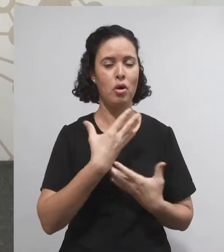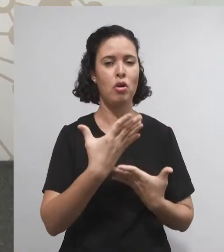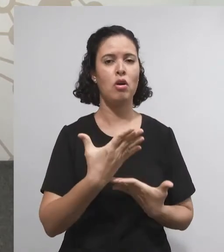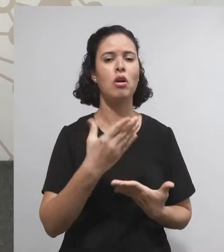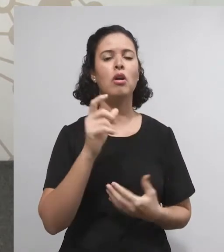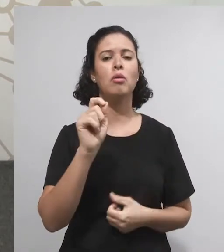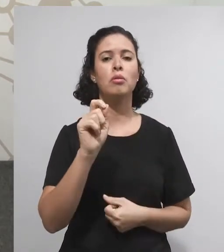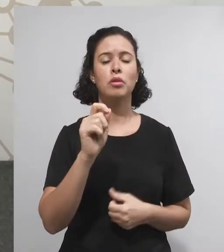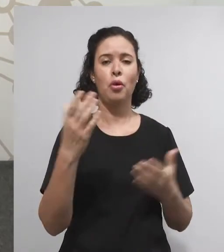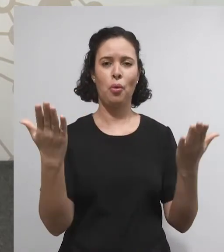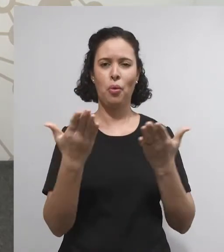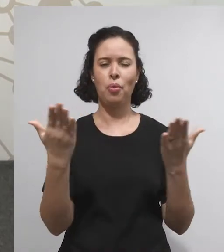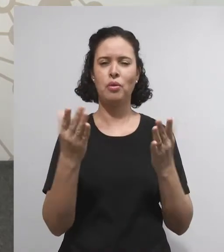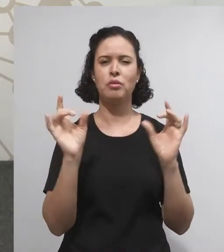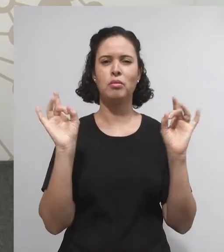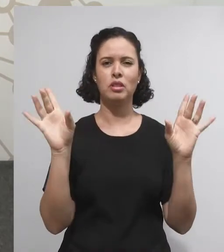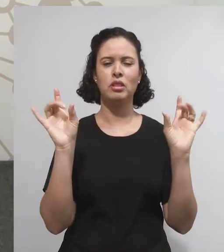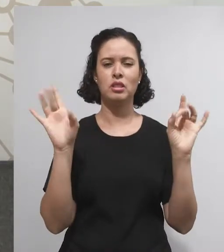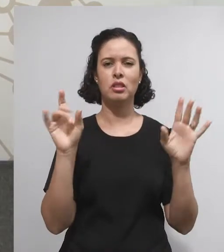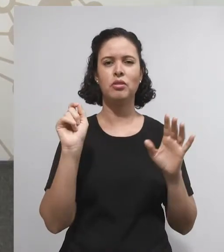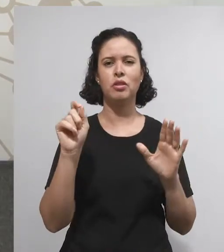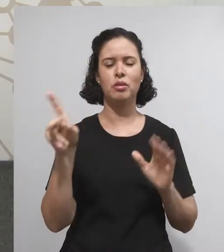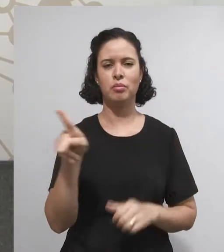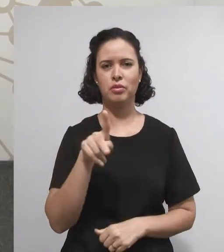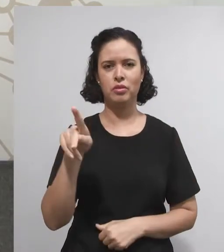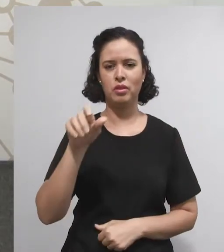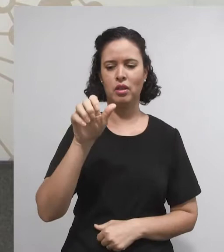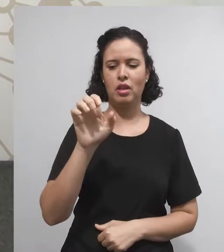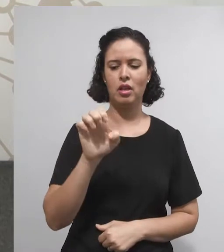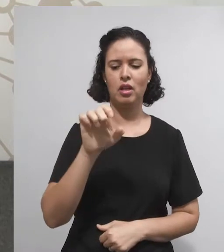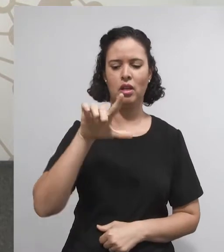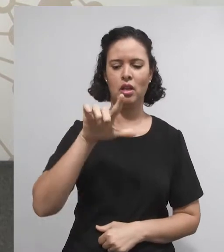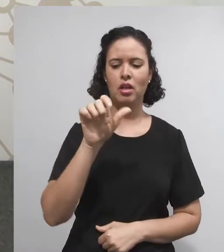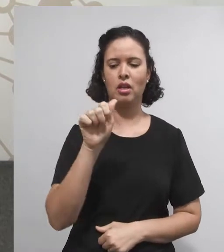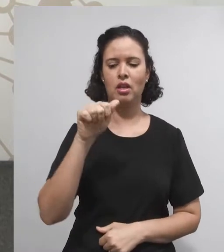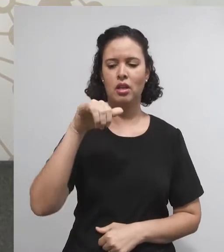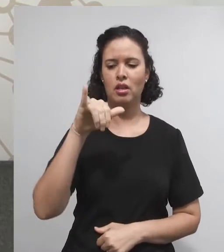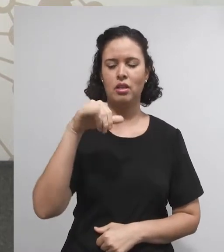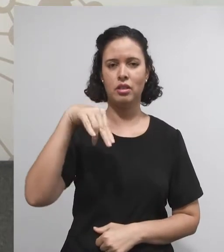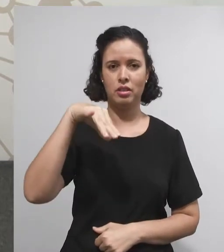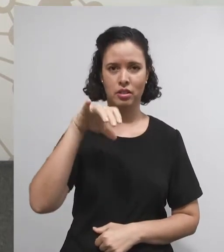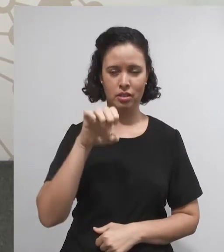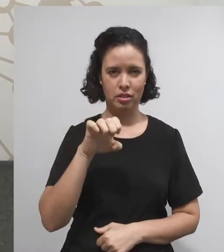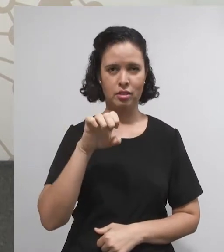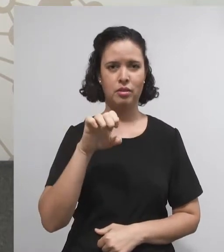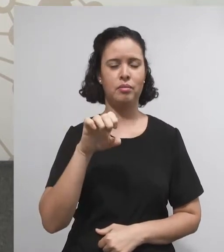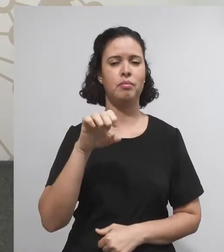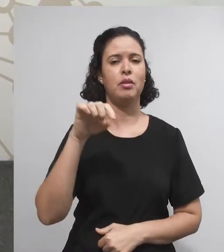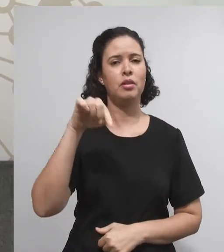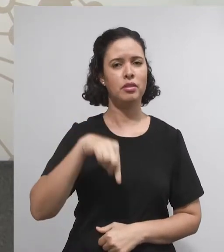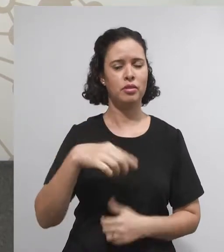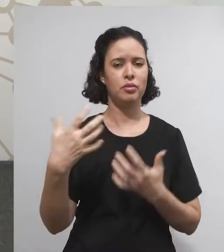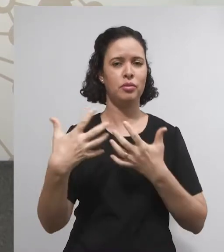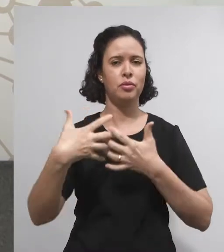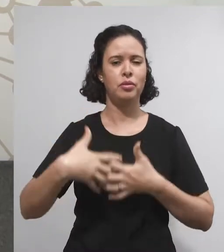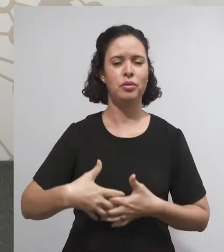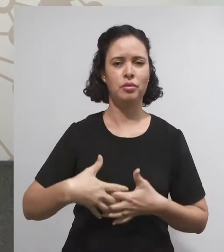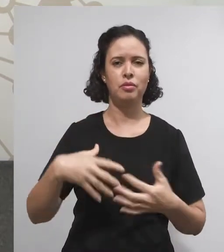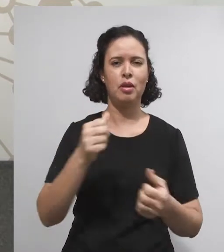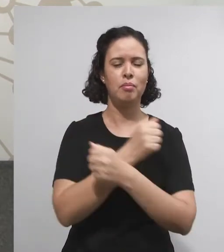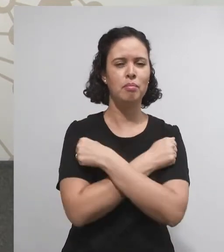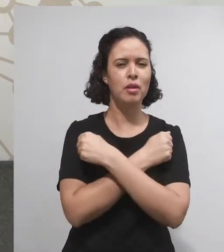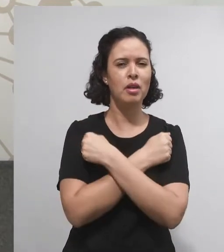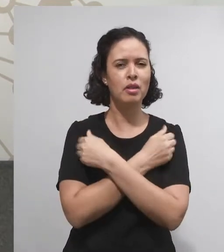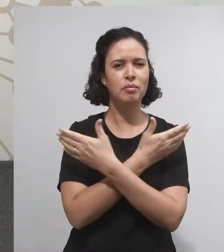leitura, especialmente hoje um poema da professora Elaine Márcia, do IFRO Calama. Muito lindo